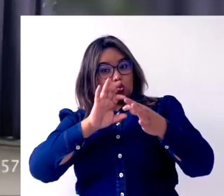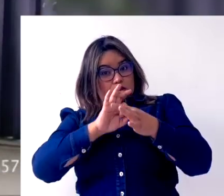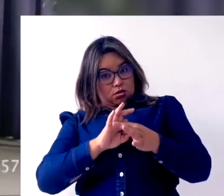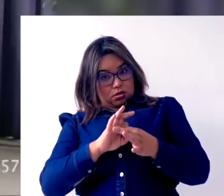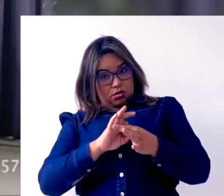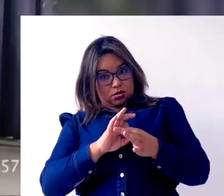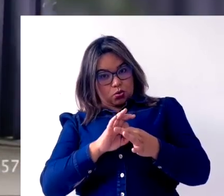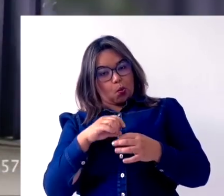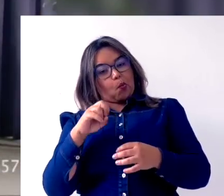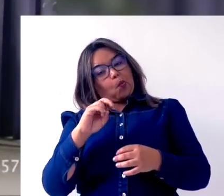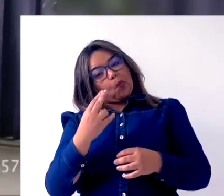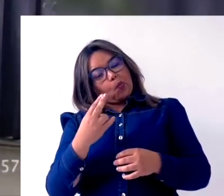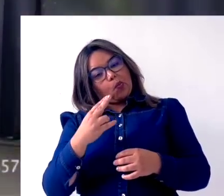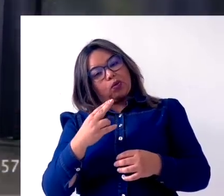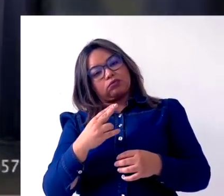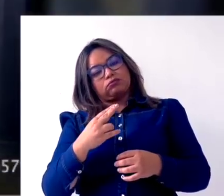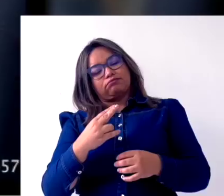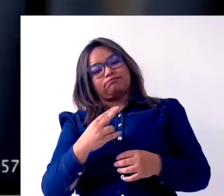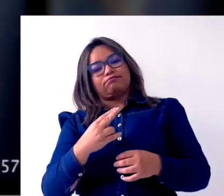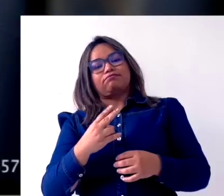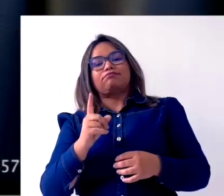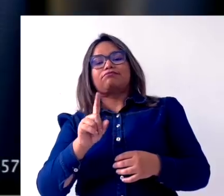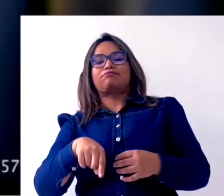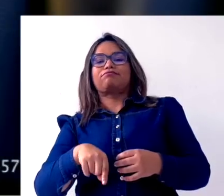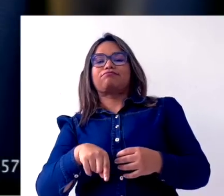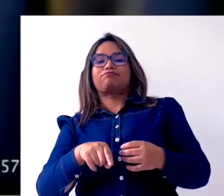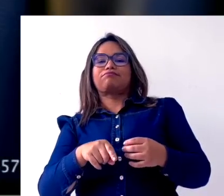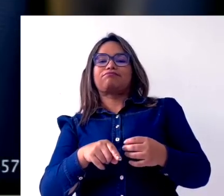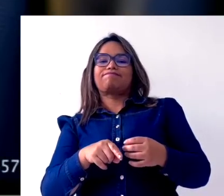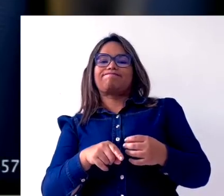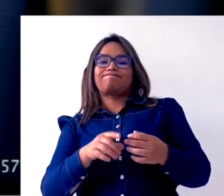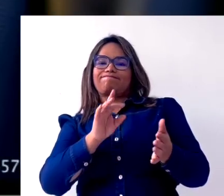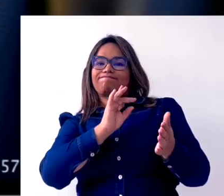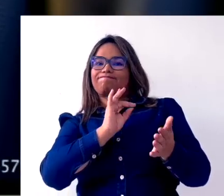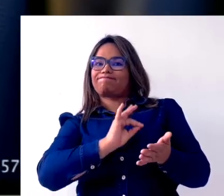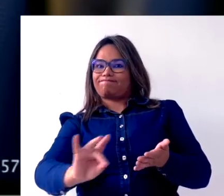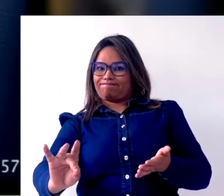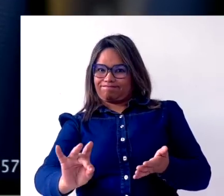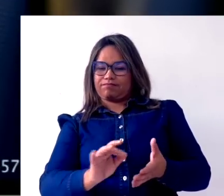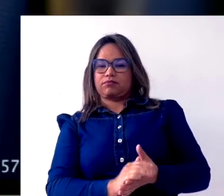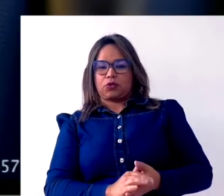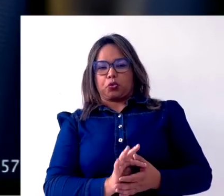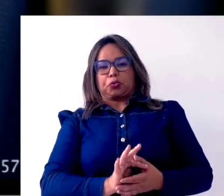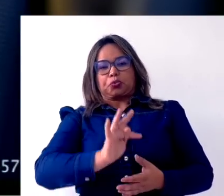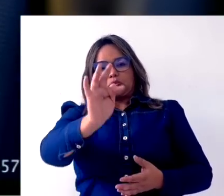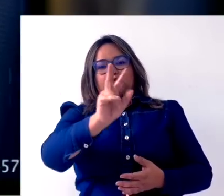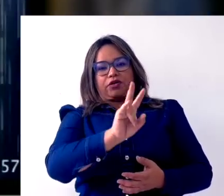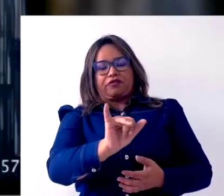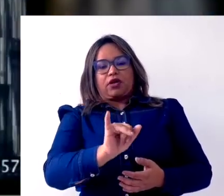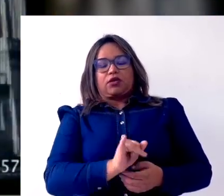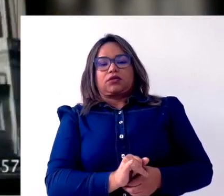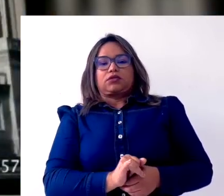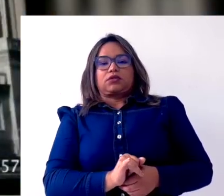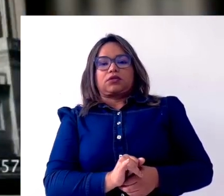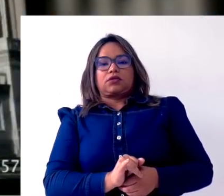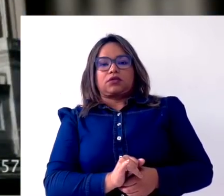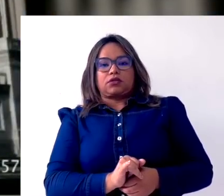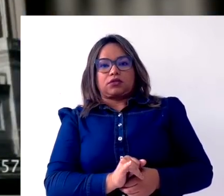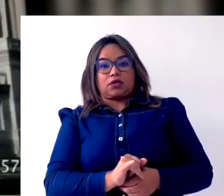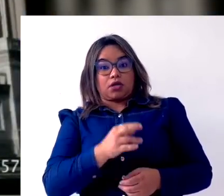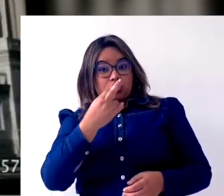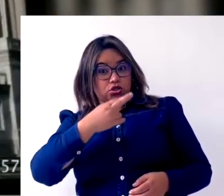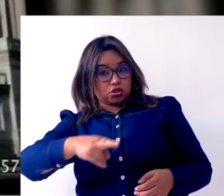contra nós. Não é interessante? Igreja e Estado, eles vão operar juntos. Vai haver uma imagem